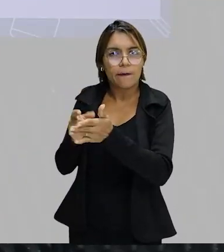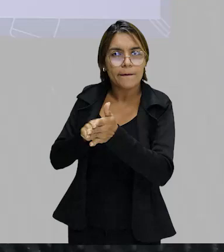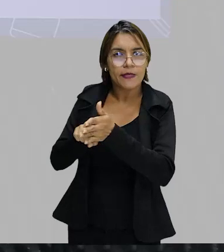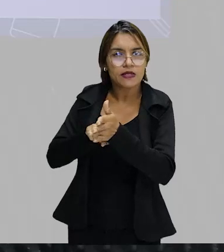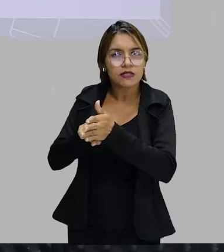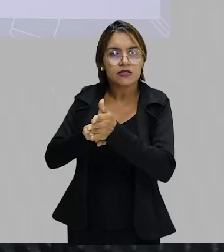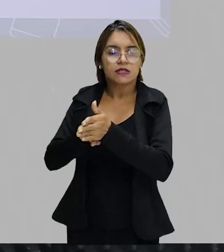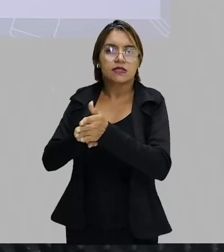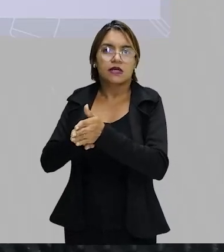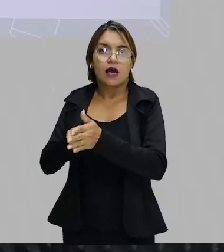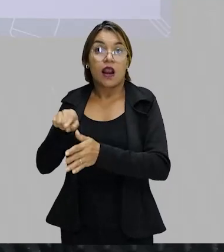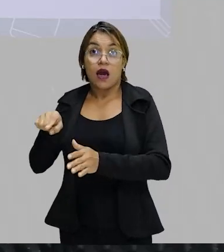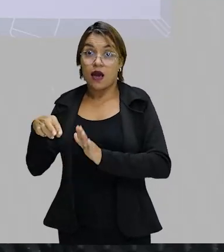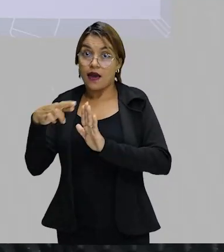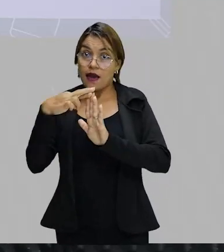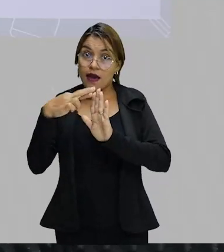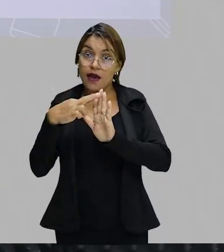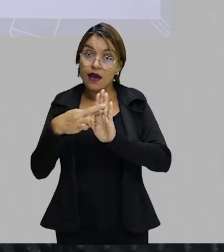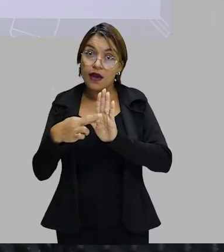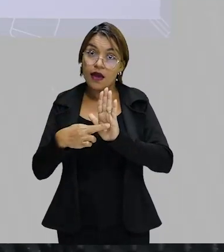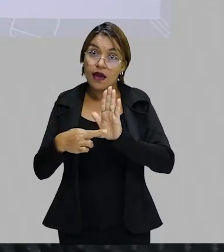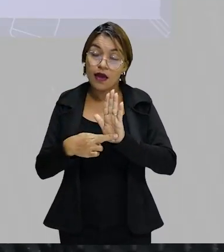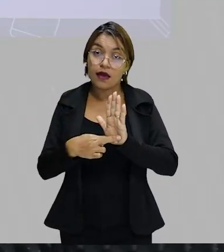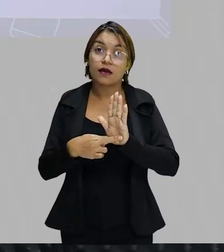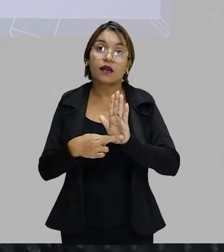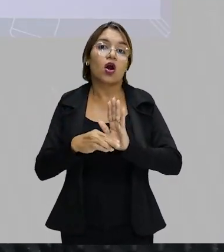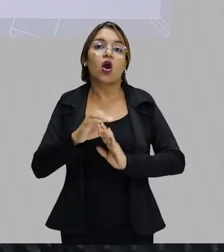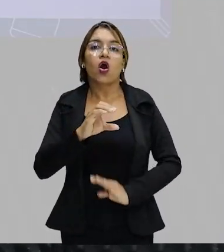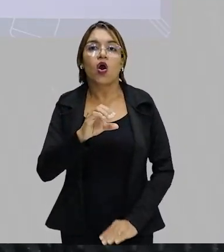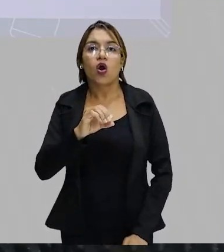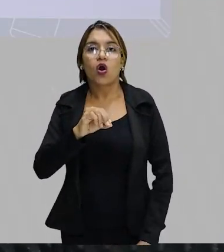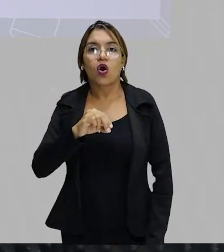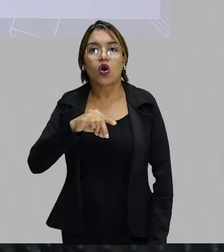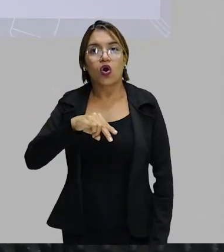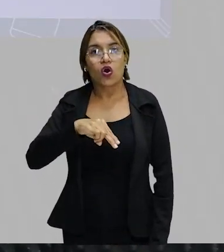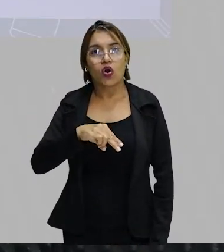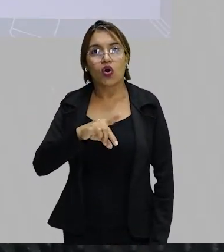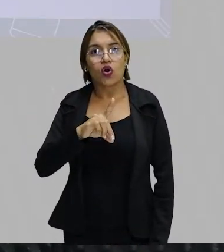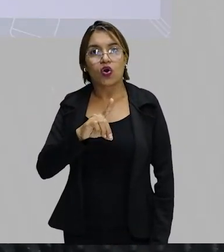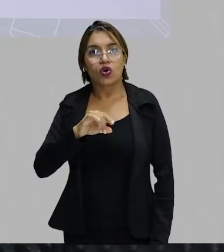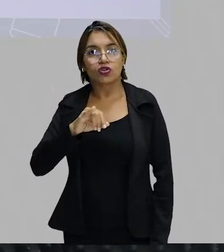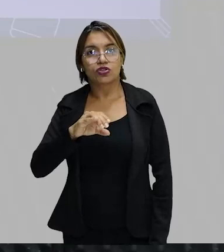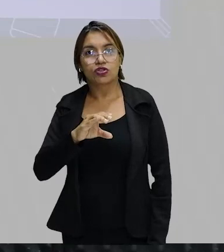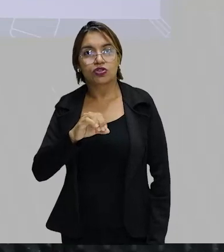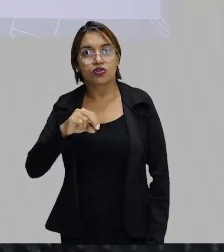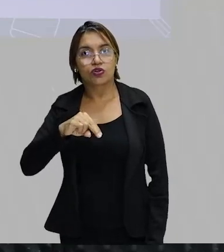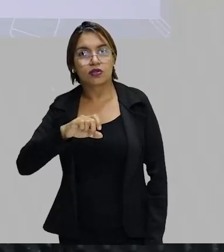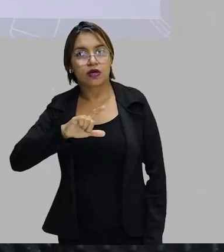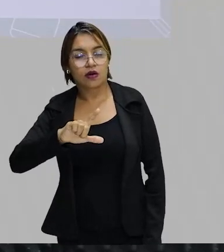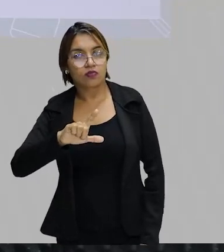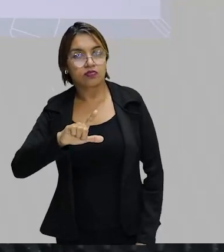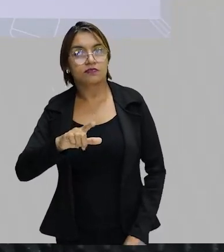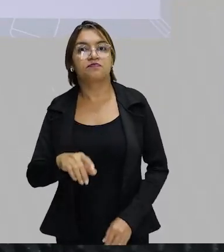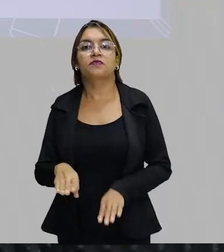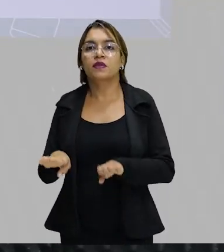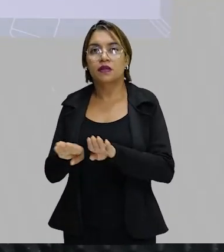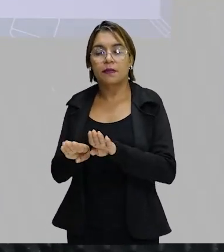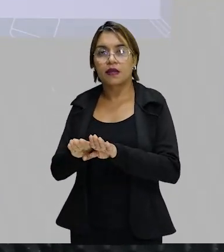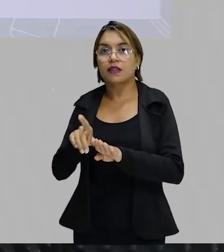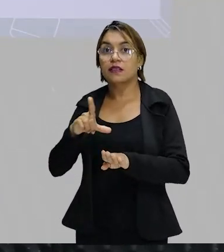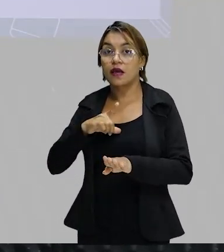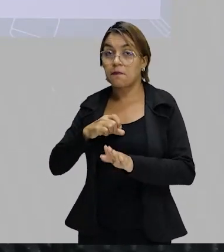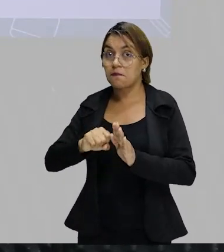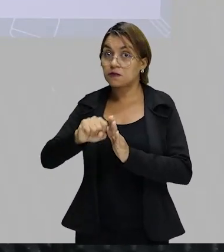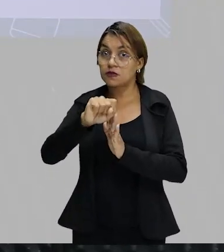temos a regra da condicional ou da implicação. Nós temos também lá na aula a